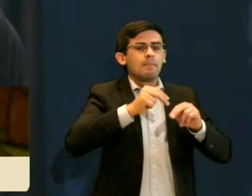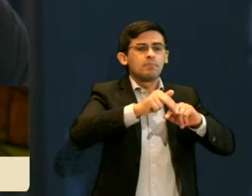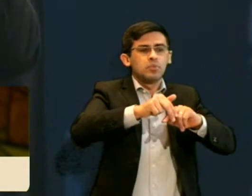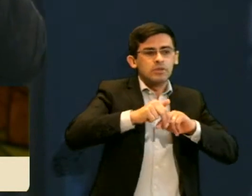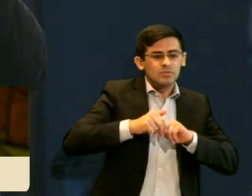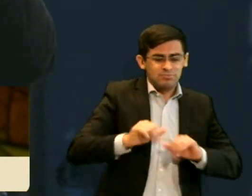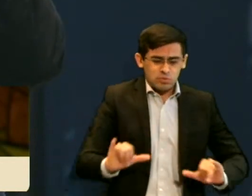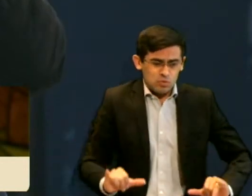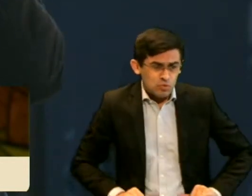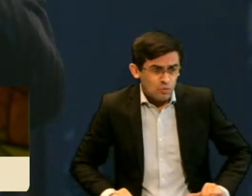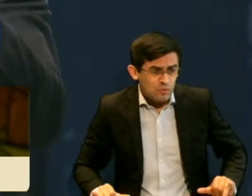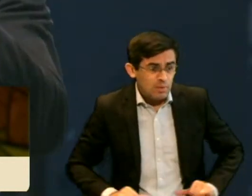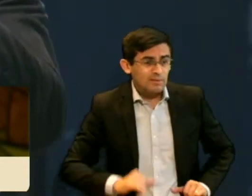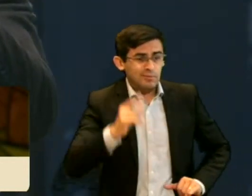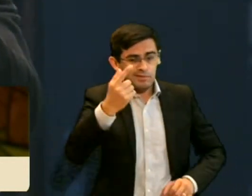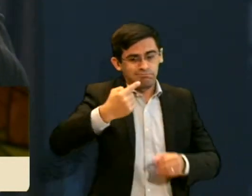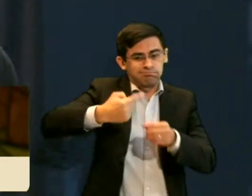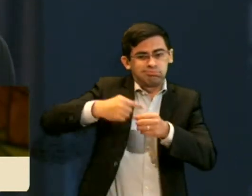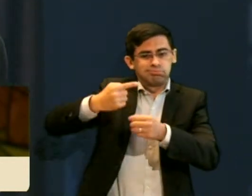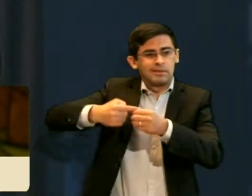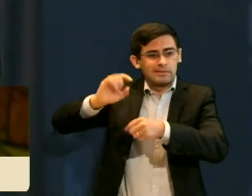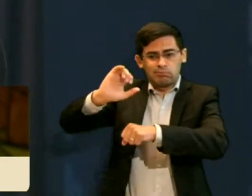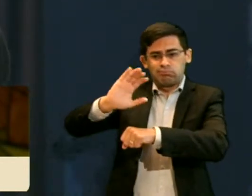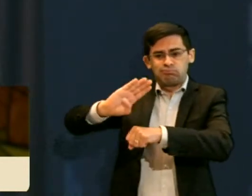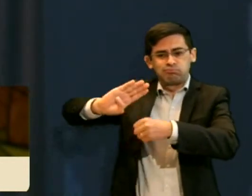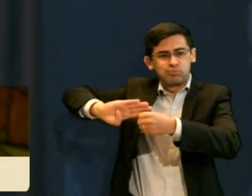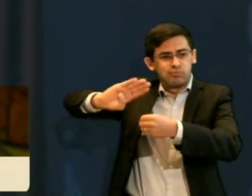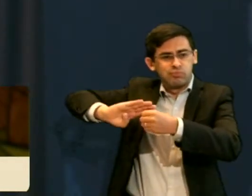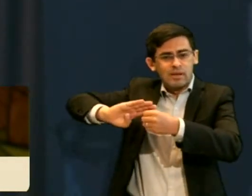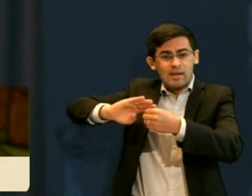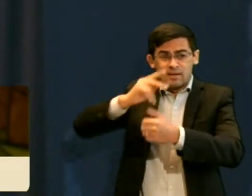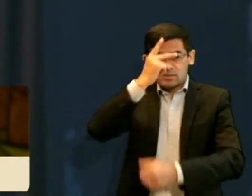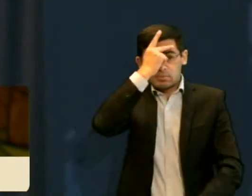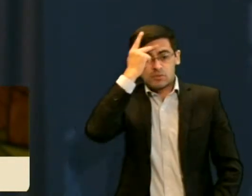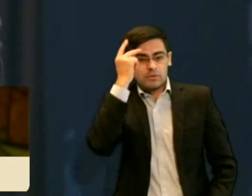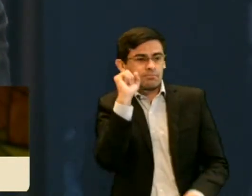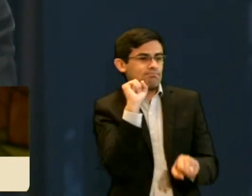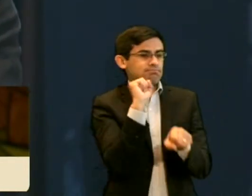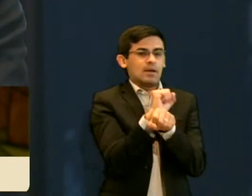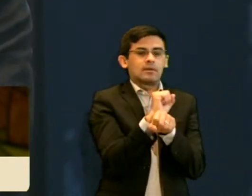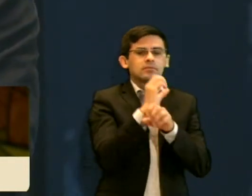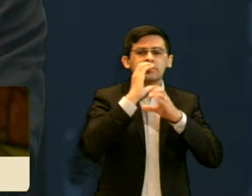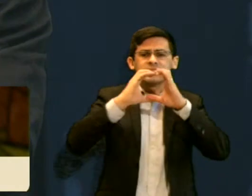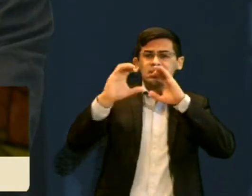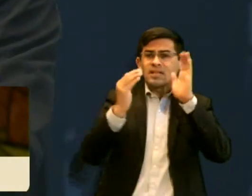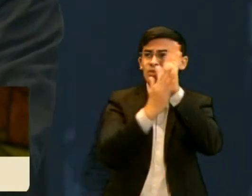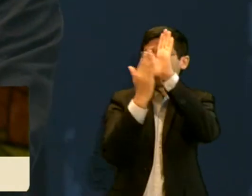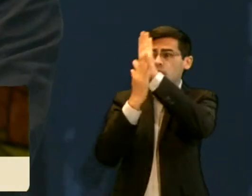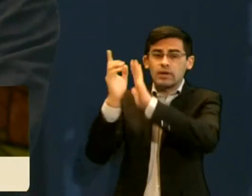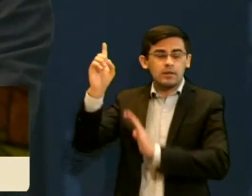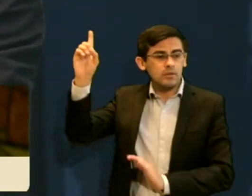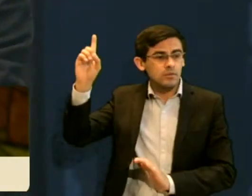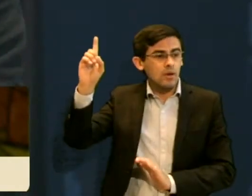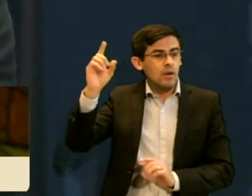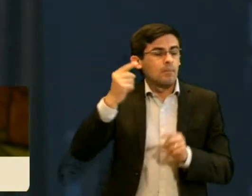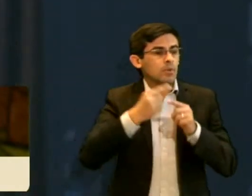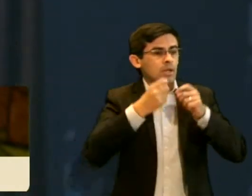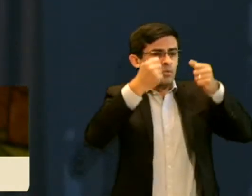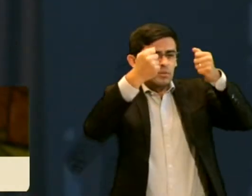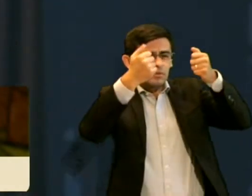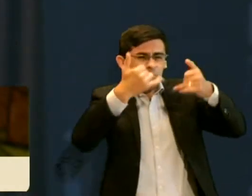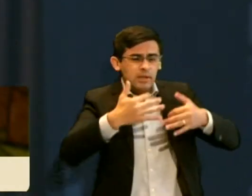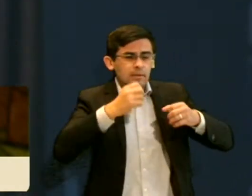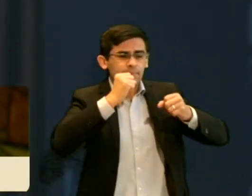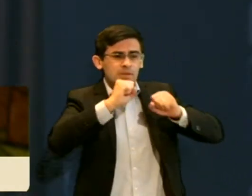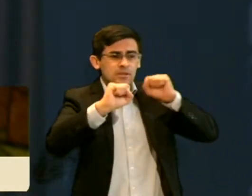do sofrimento no exílio, eles haviam parado de cantar os salmos. O Salmo 137 nos